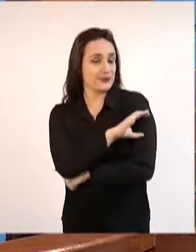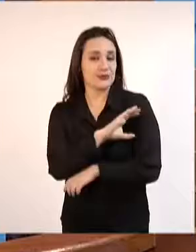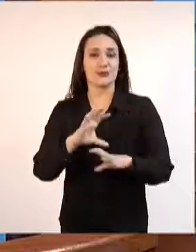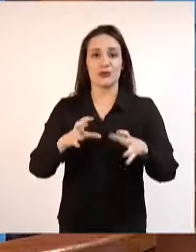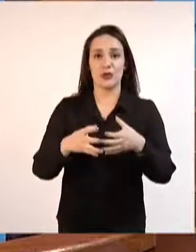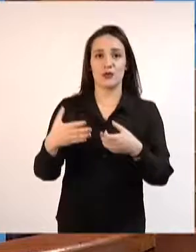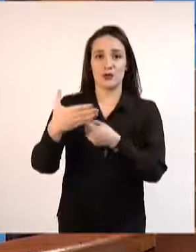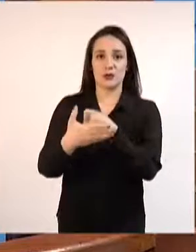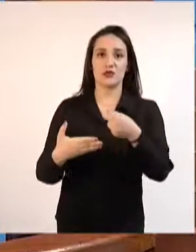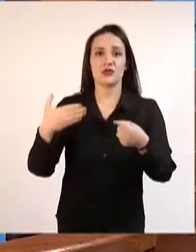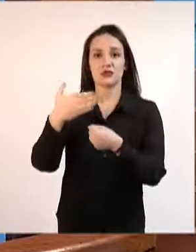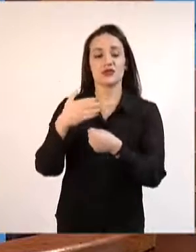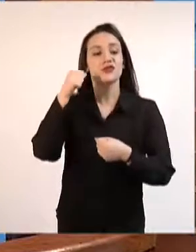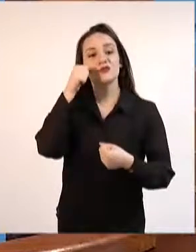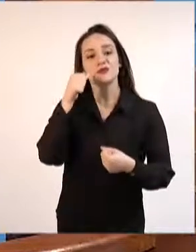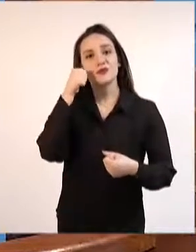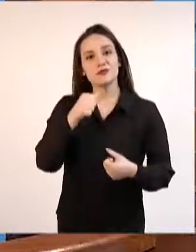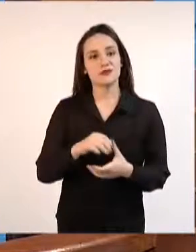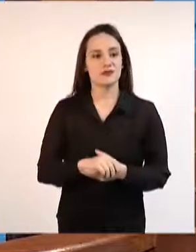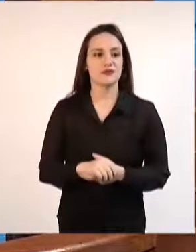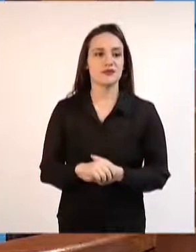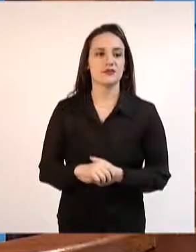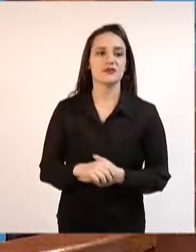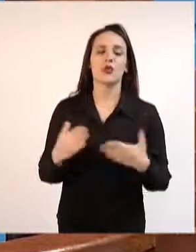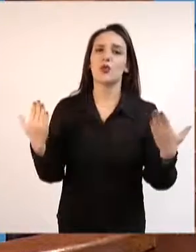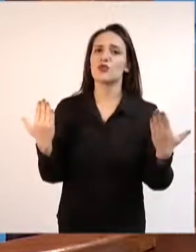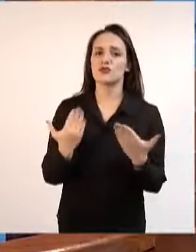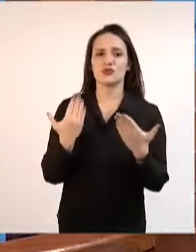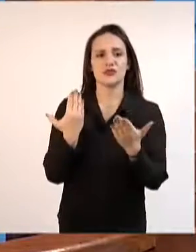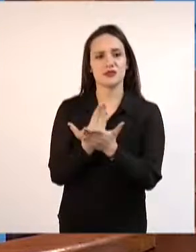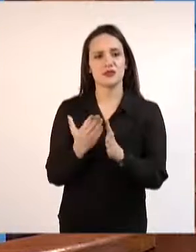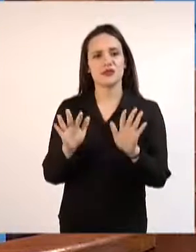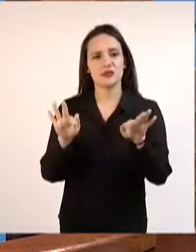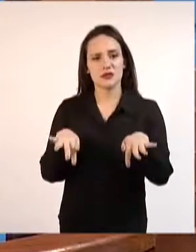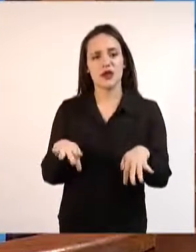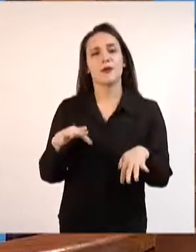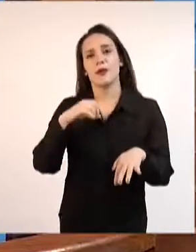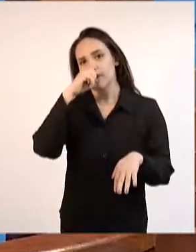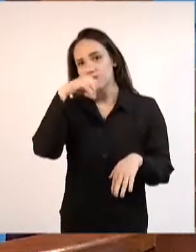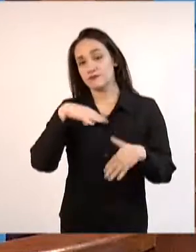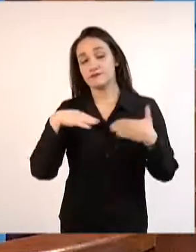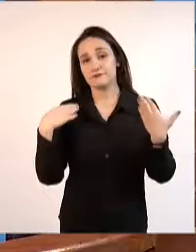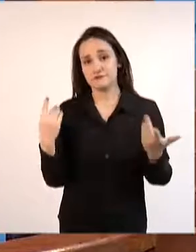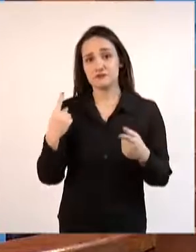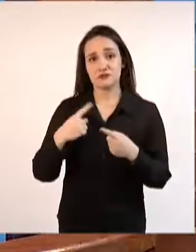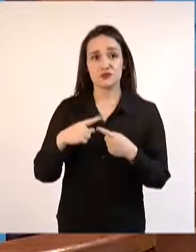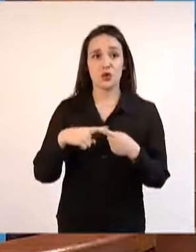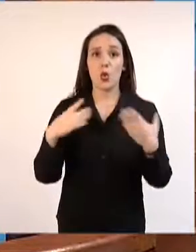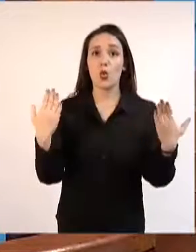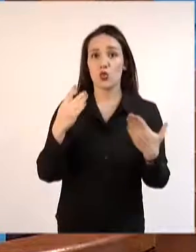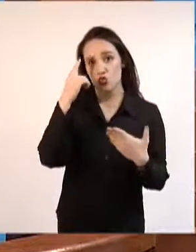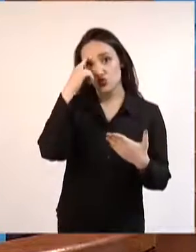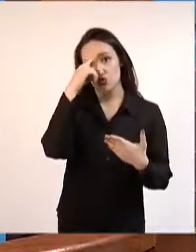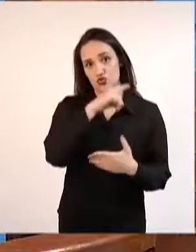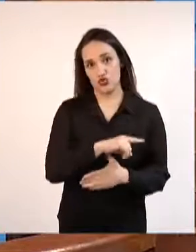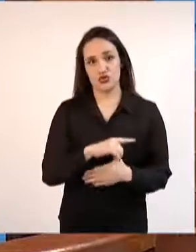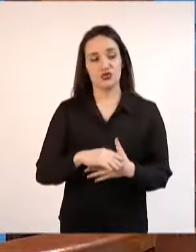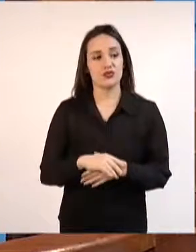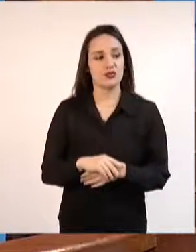Parlamentar em Defesa dos Direitos das Mulheres, combate à violência contra a mulher. Afinal de contas, é hoje que nós